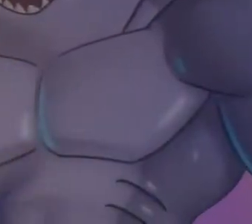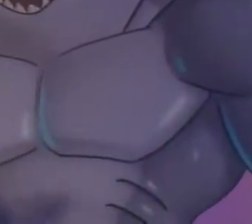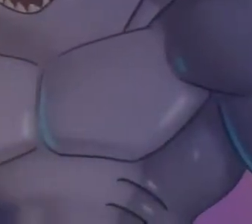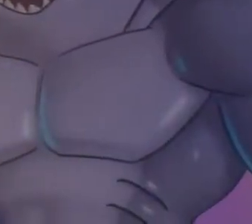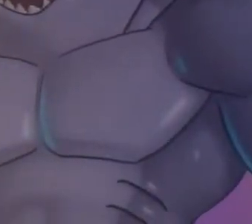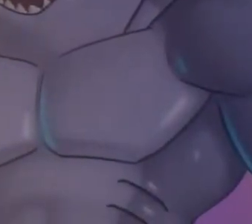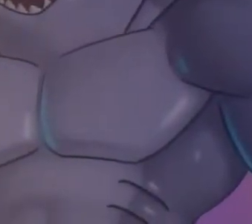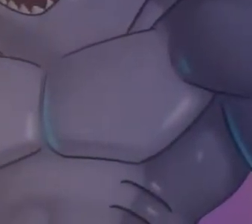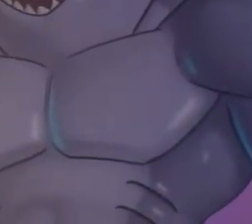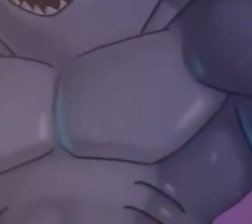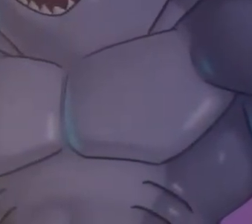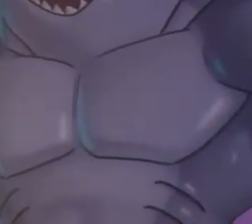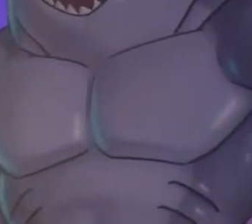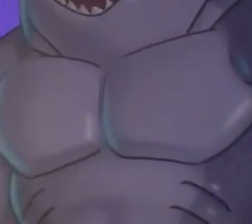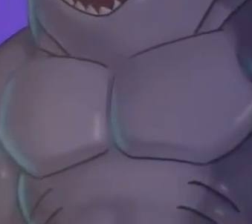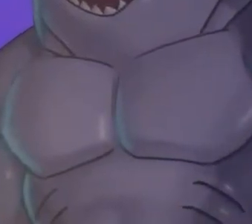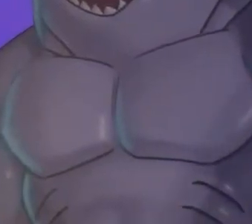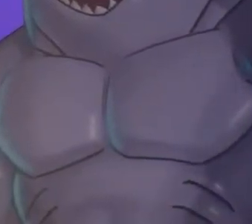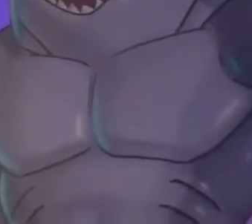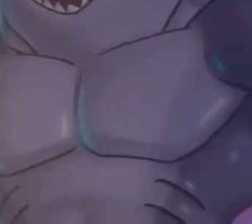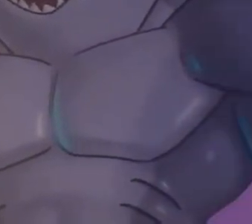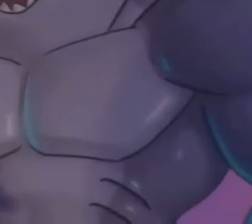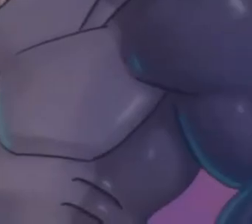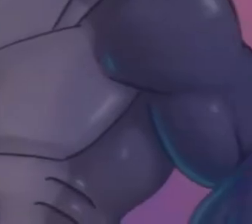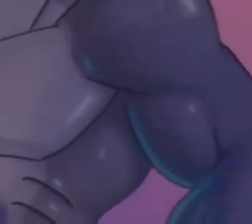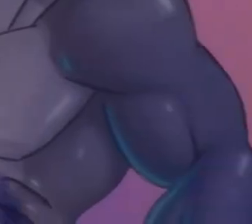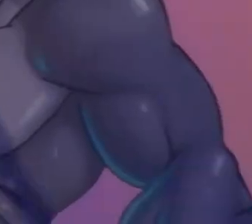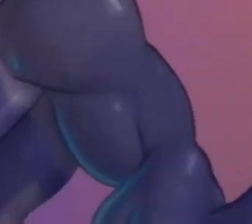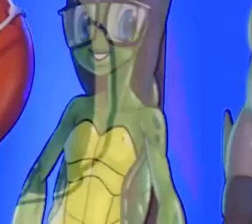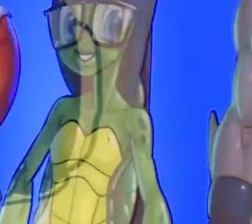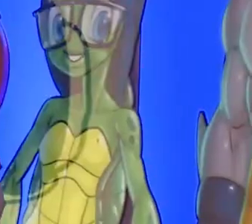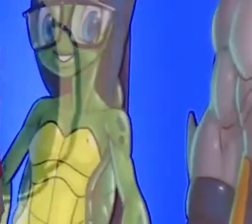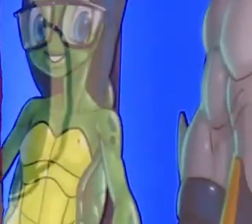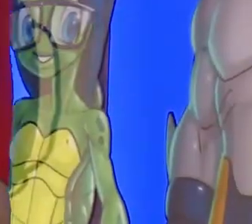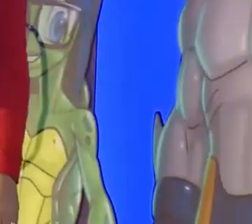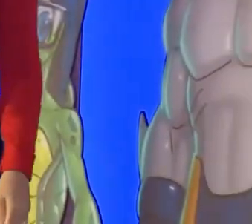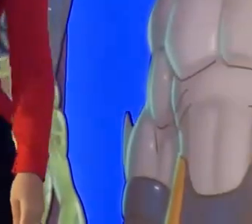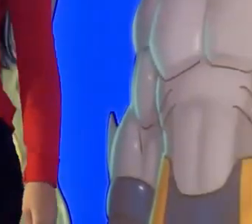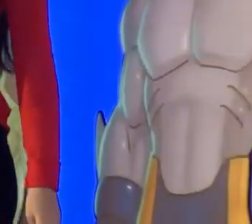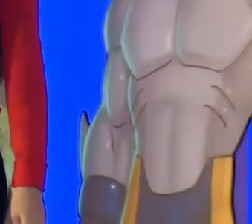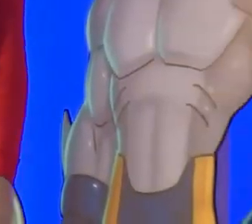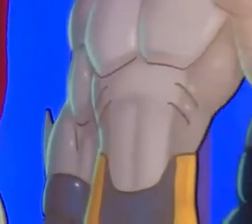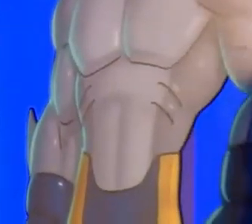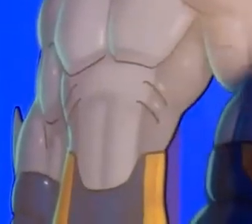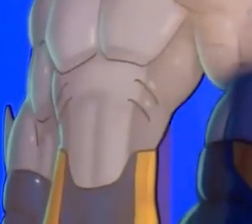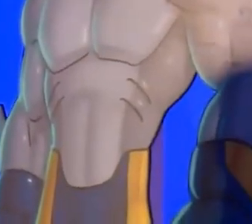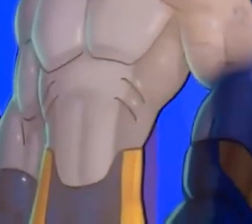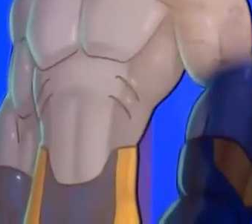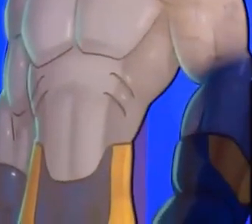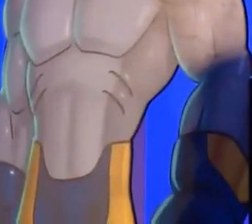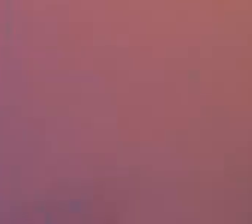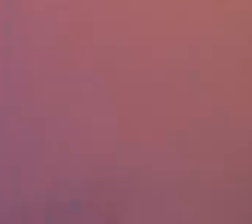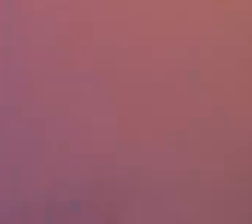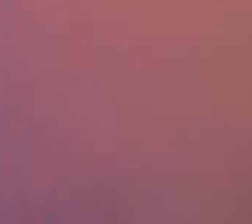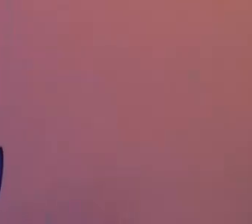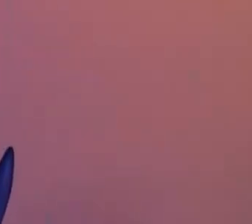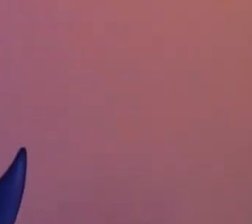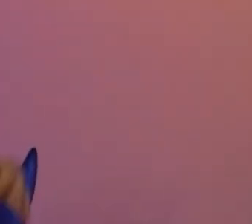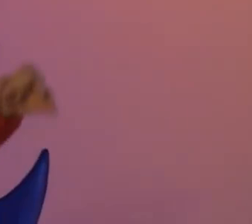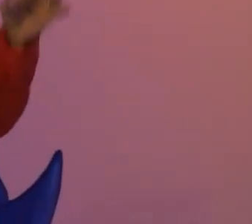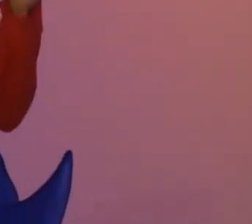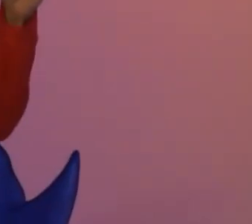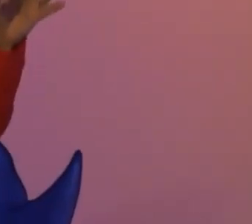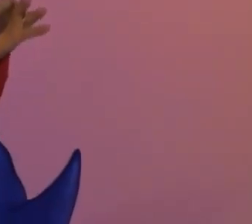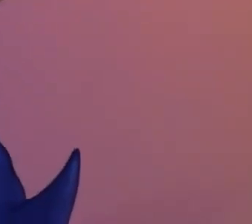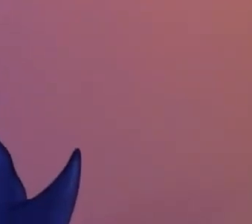não ter acidentes quando a gente fala de água. Vocês sabiam que é muito importante a